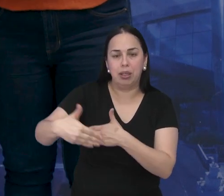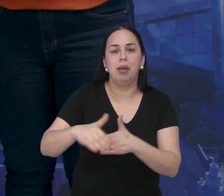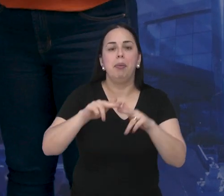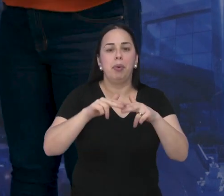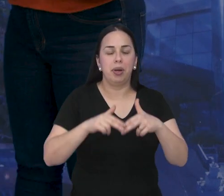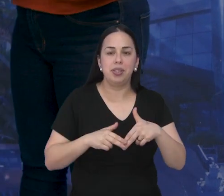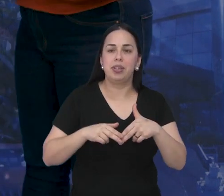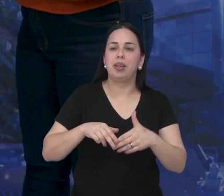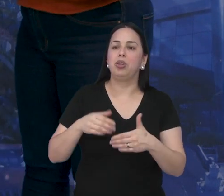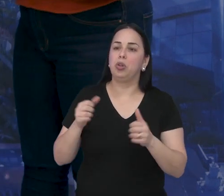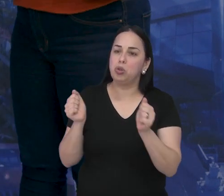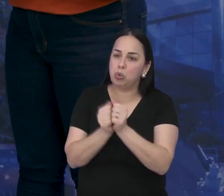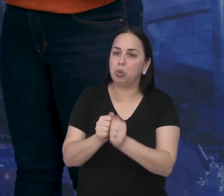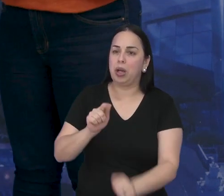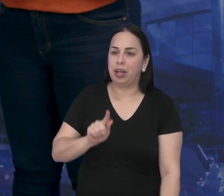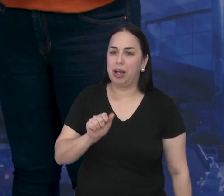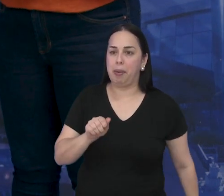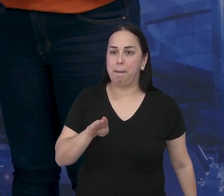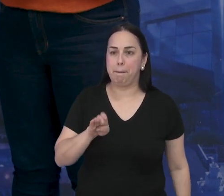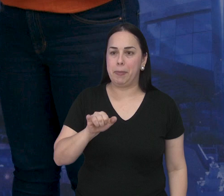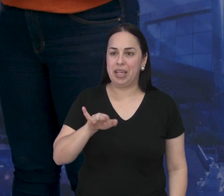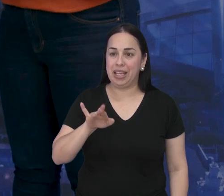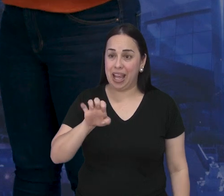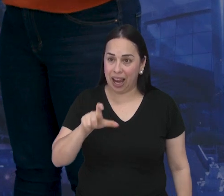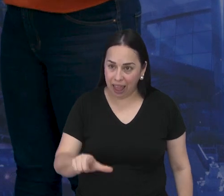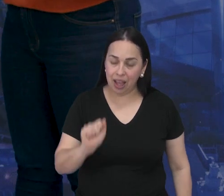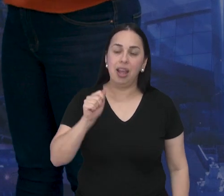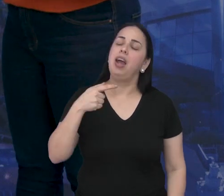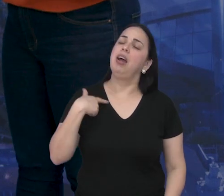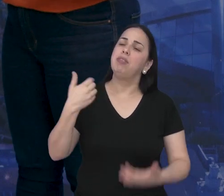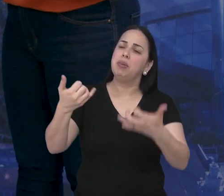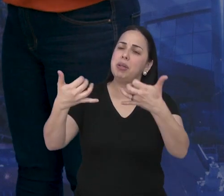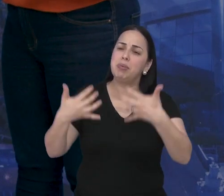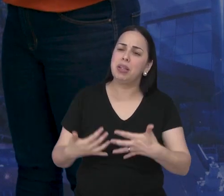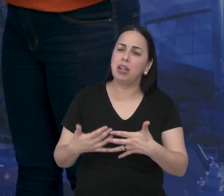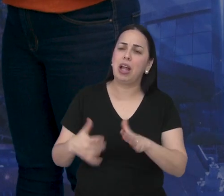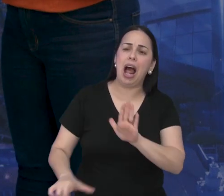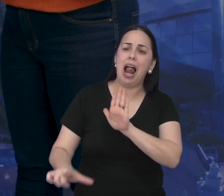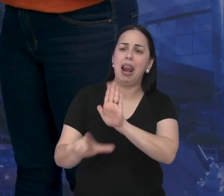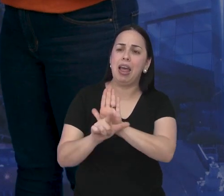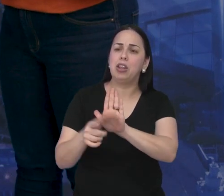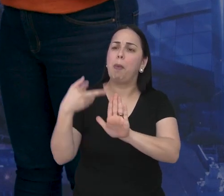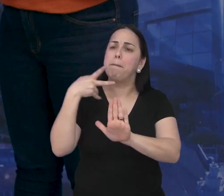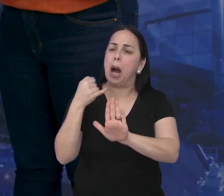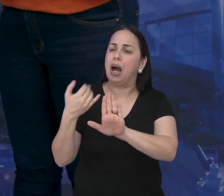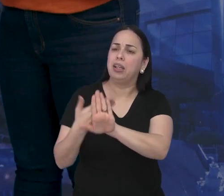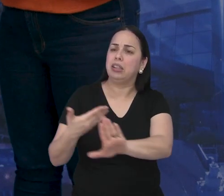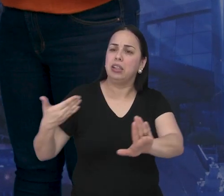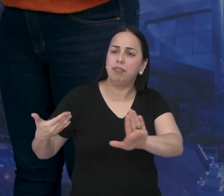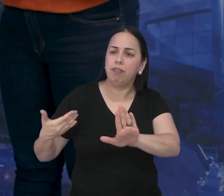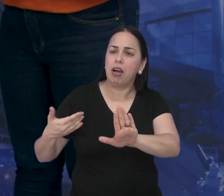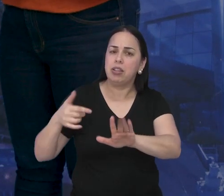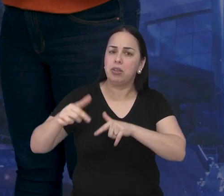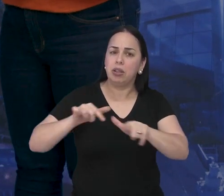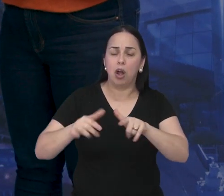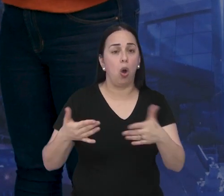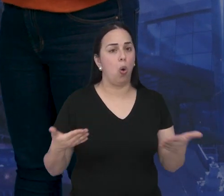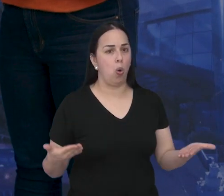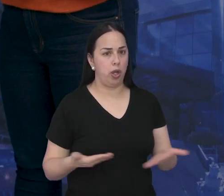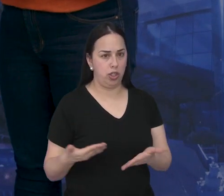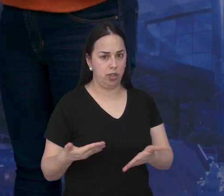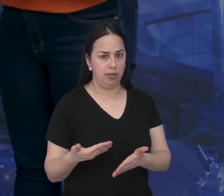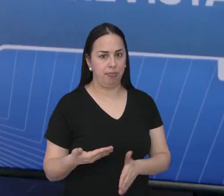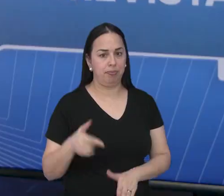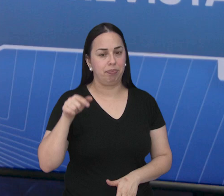Gabriela Veloso. Bem-vinda, Gabriela. Muito obrigada, é um prazer. Como funciona hoje a lei da licença paternidade? Hoje em dia,